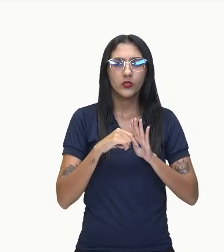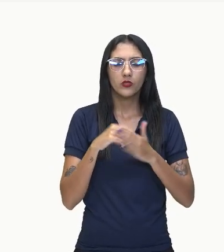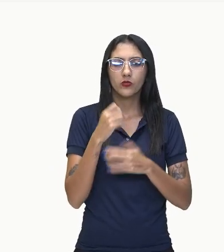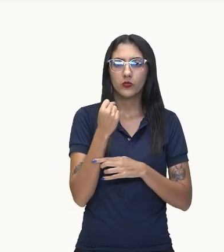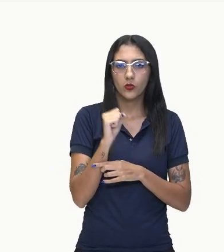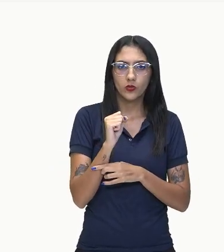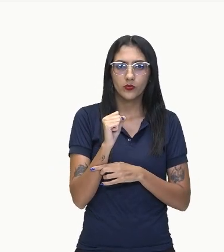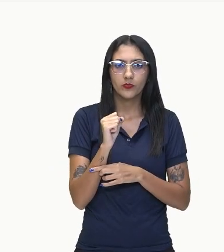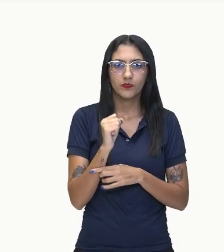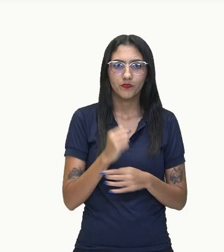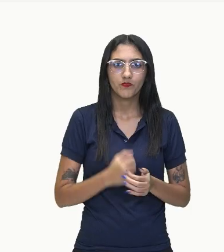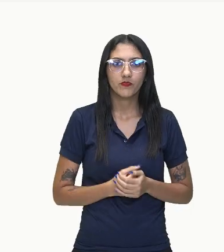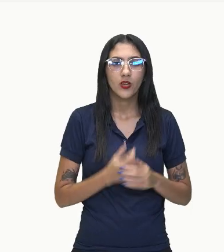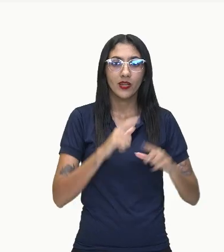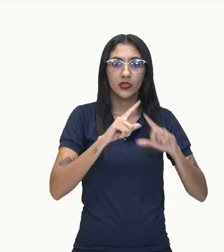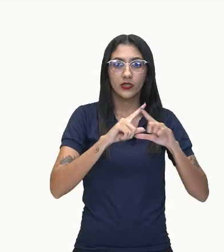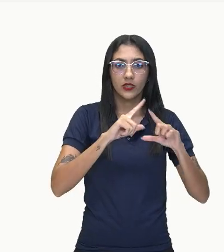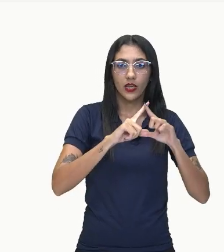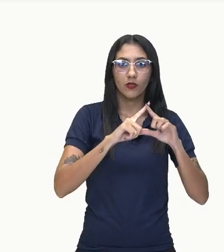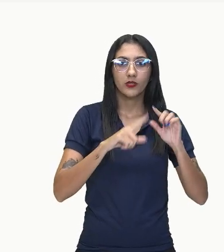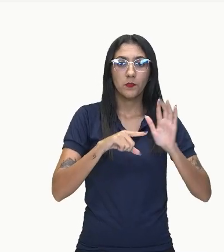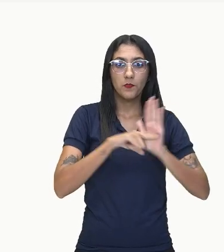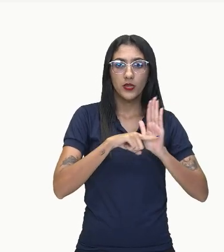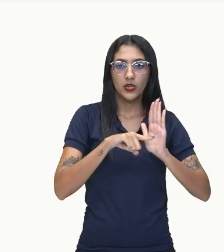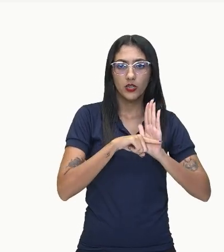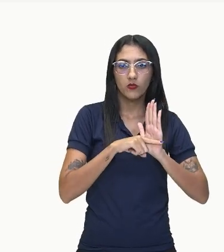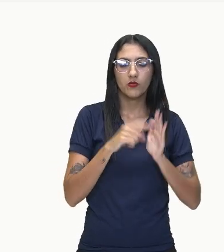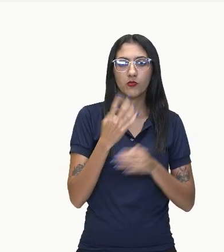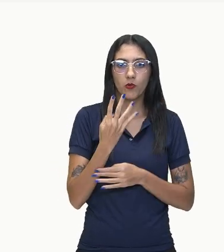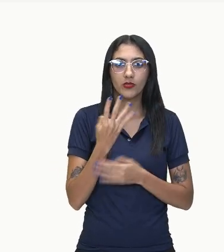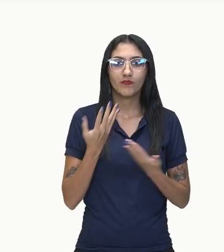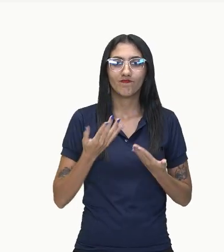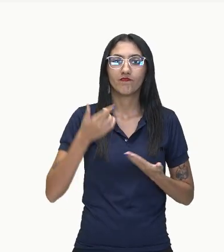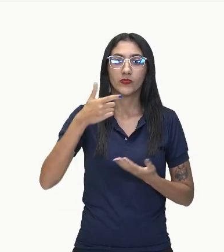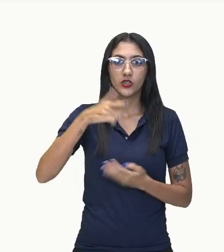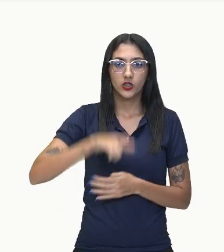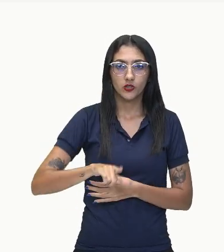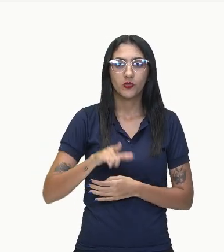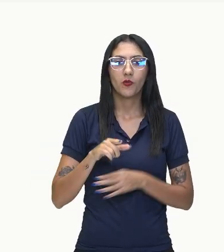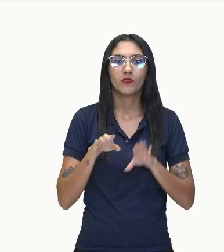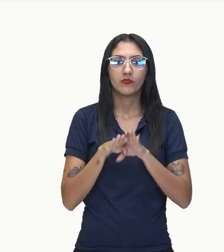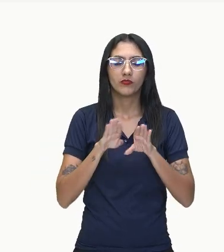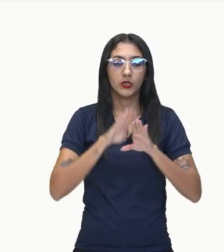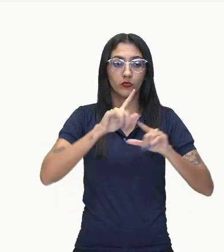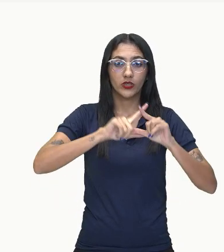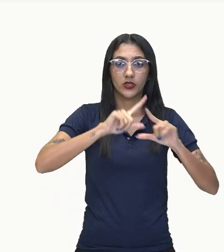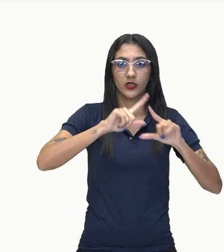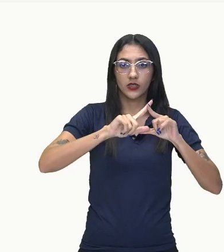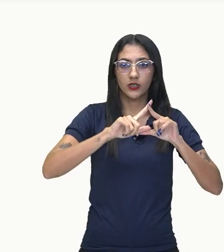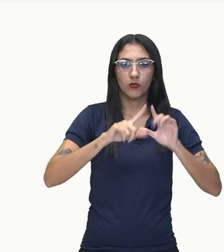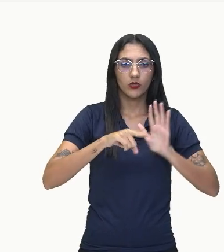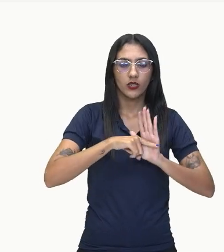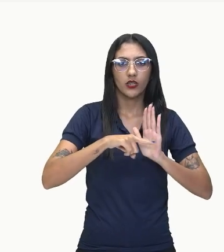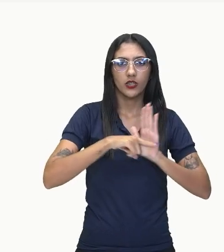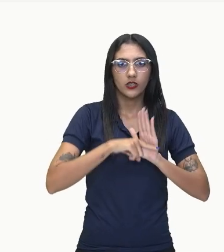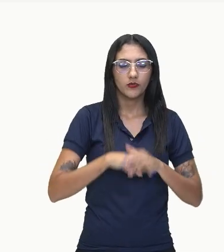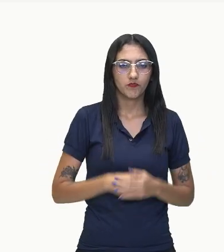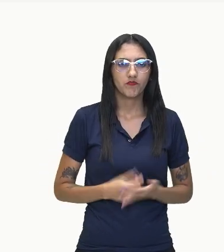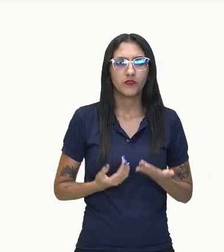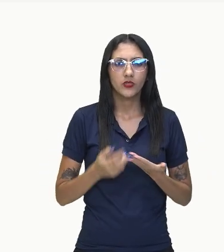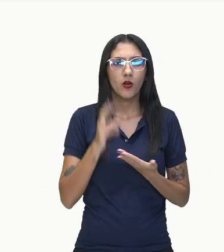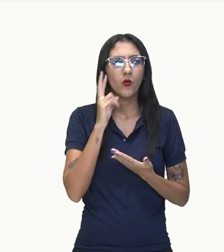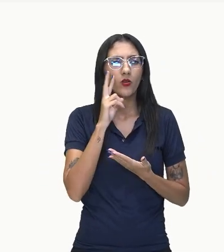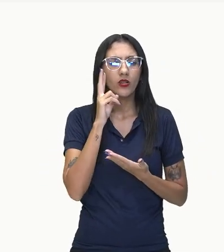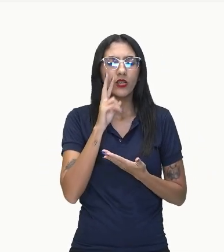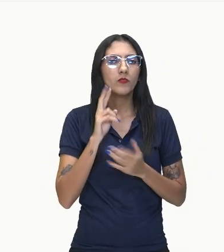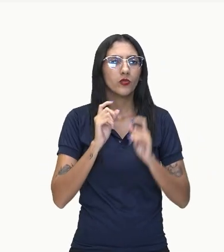É menos 4. Então, novamente, temos um caso onde o delta é negativo. E o que acontece quando a